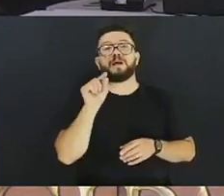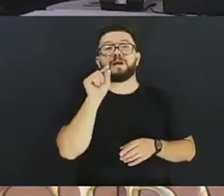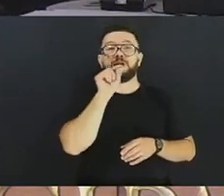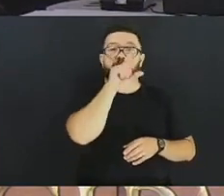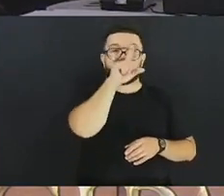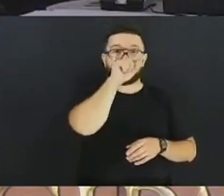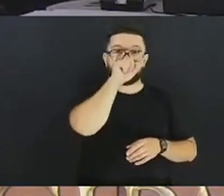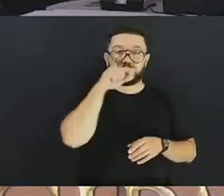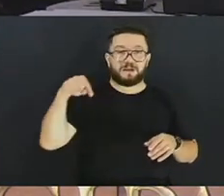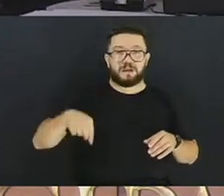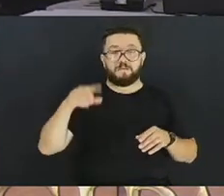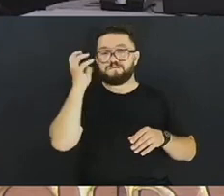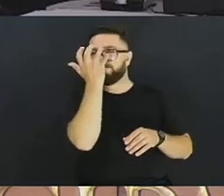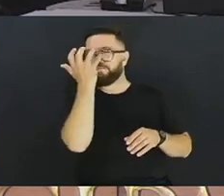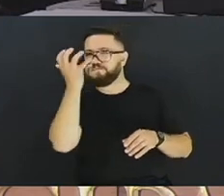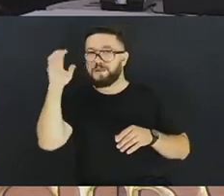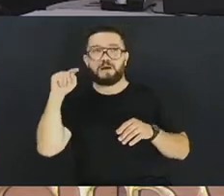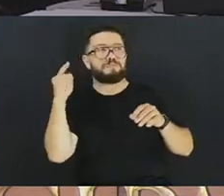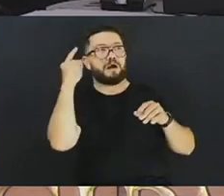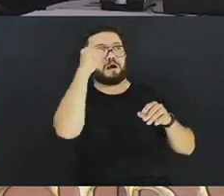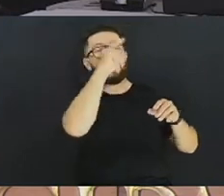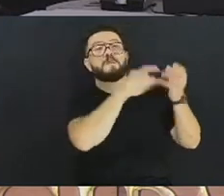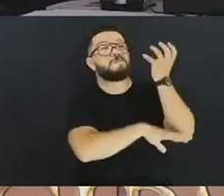aí sim. Só que de um bosque para outro, no